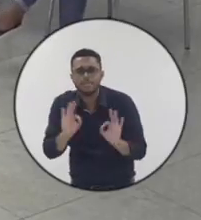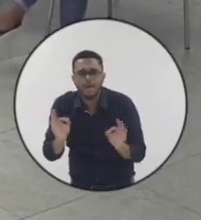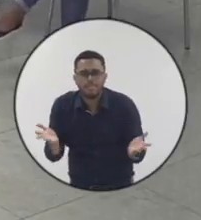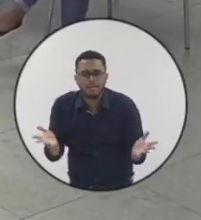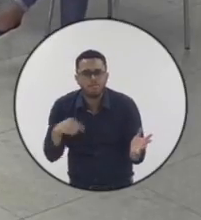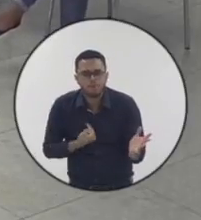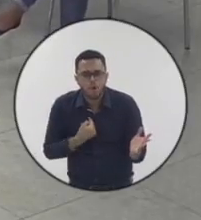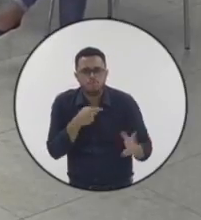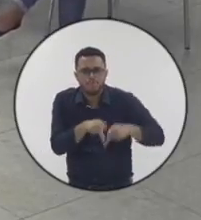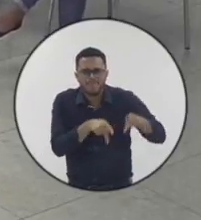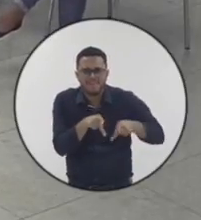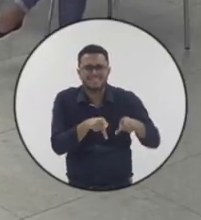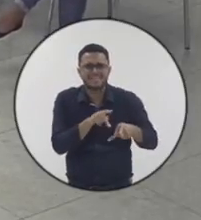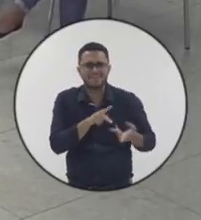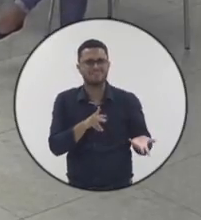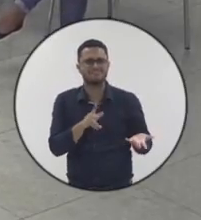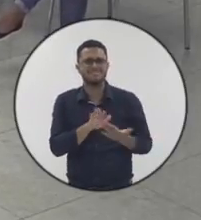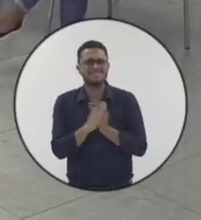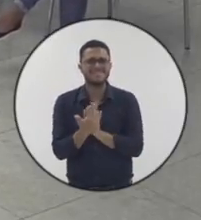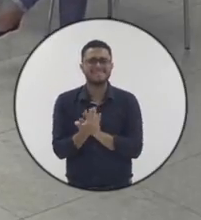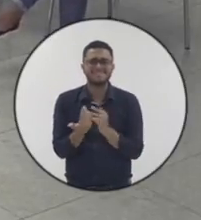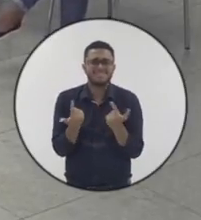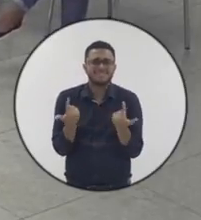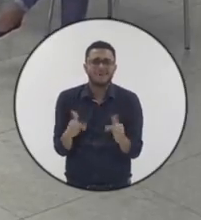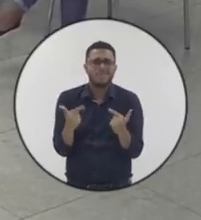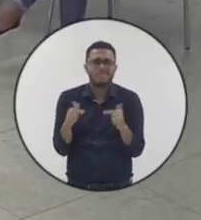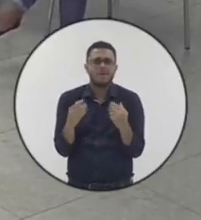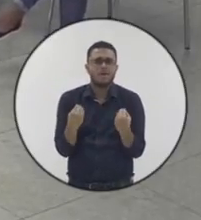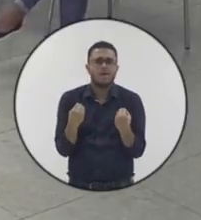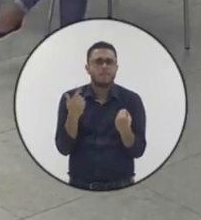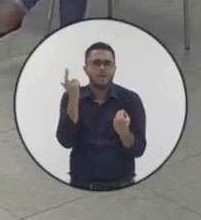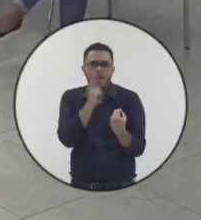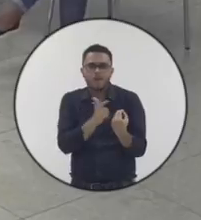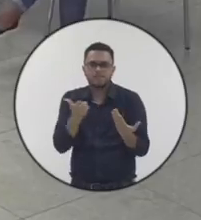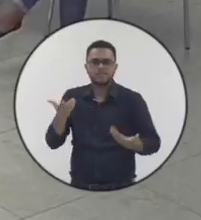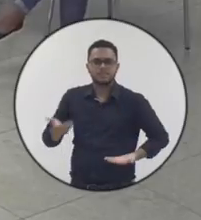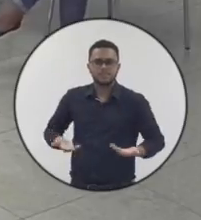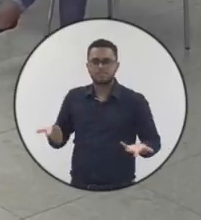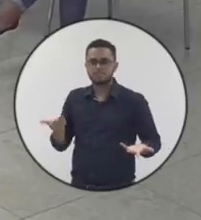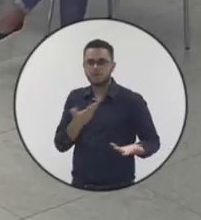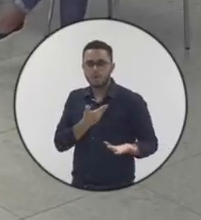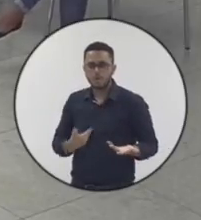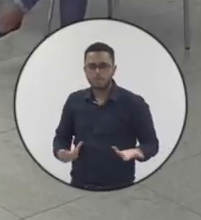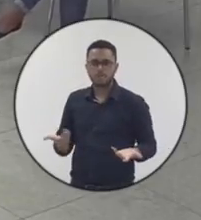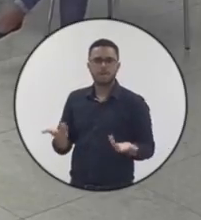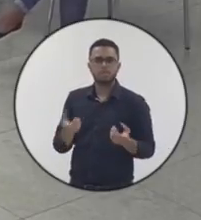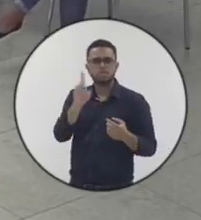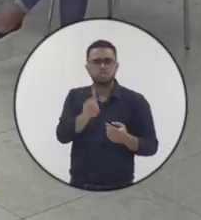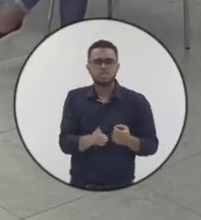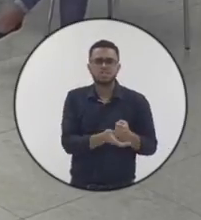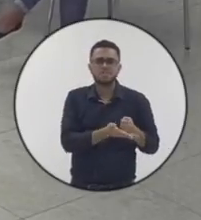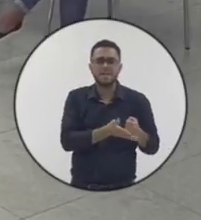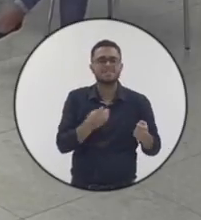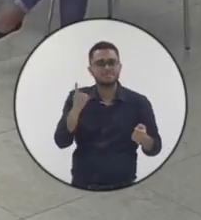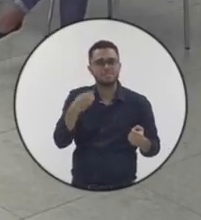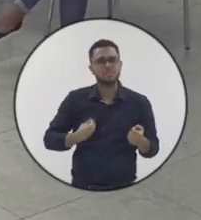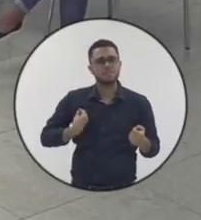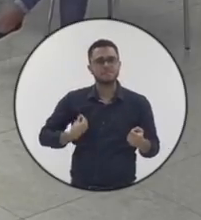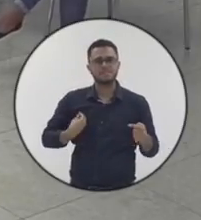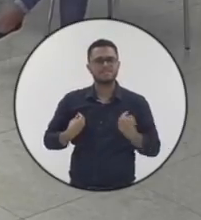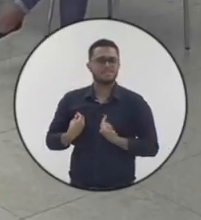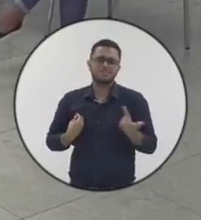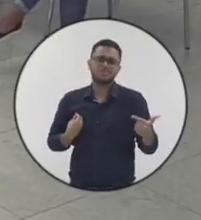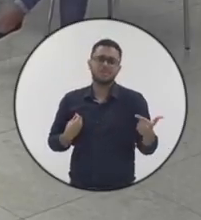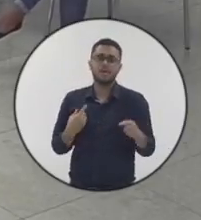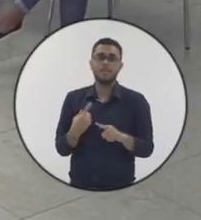nós, população trans, a gente não tem acesso a serviço público, a gente não tem acesso a direitos básicos de vida, porque a gente